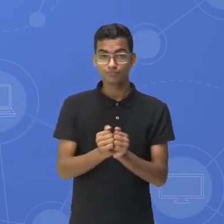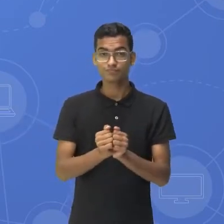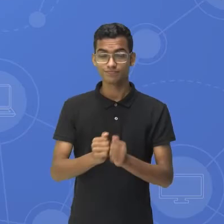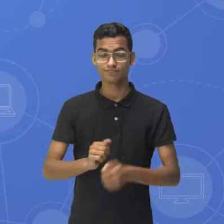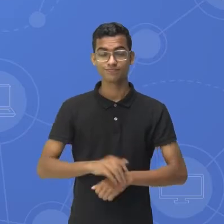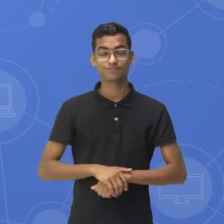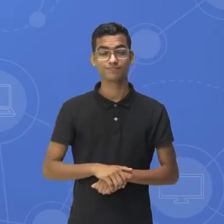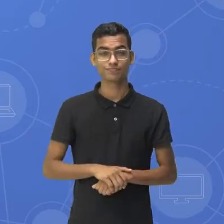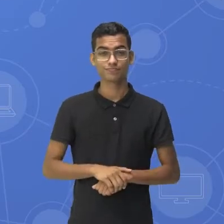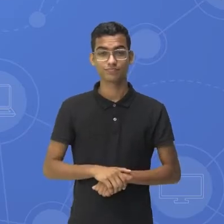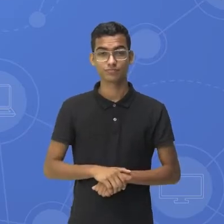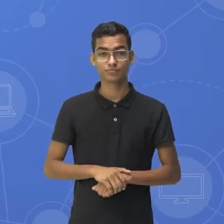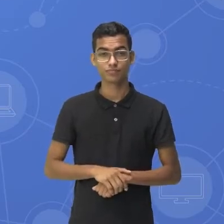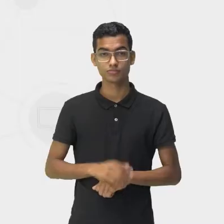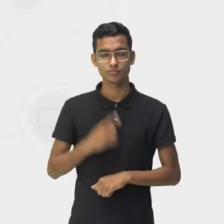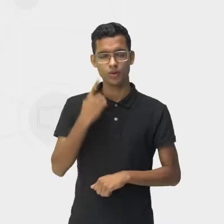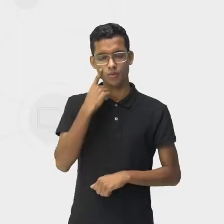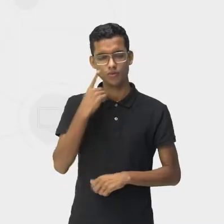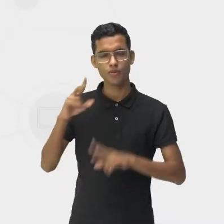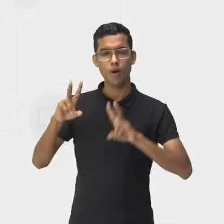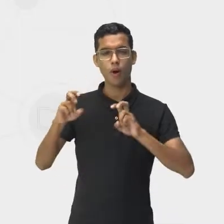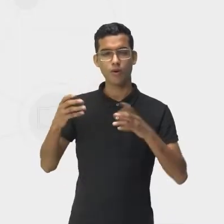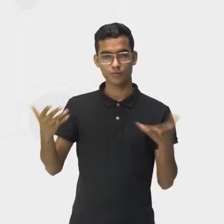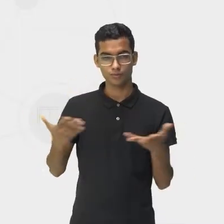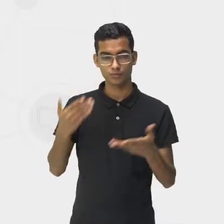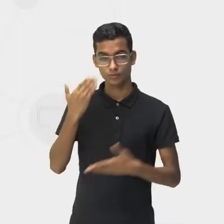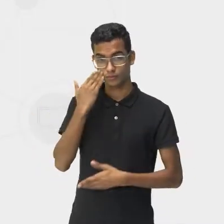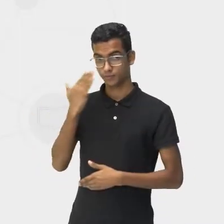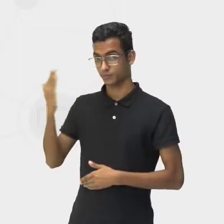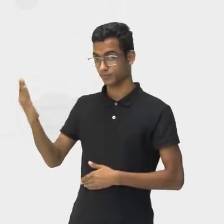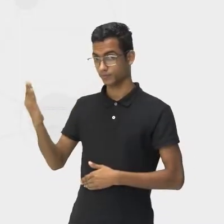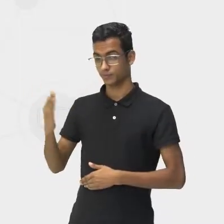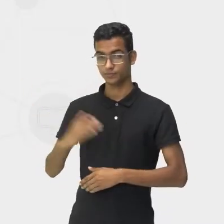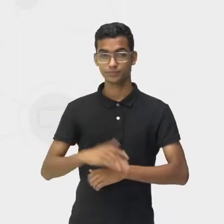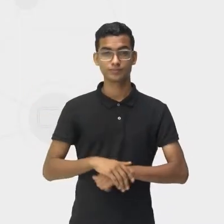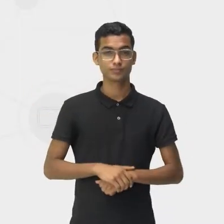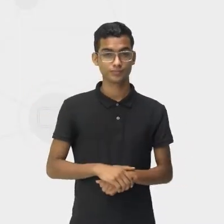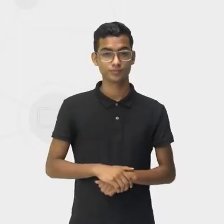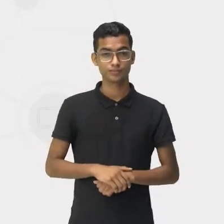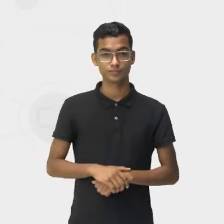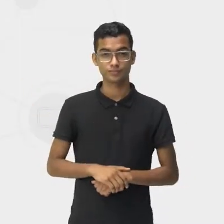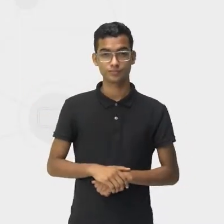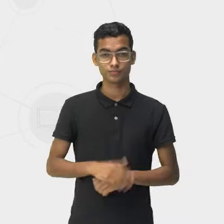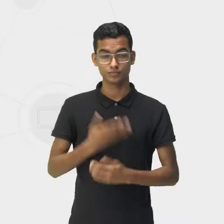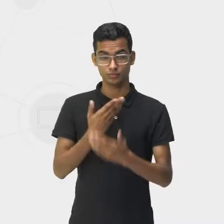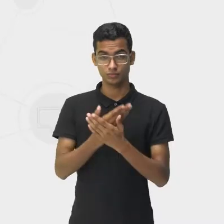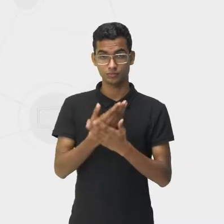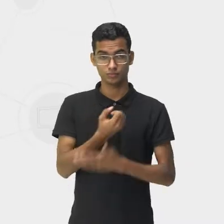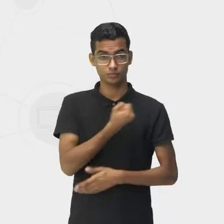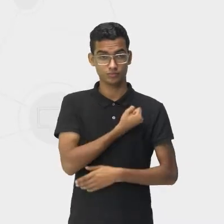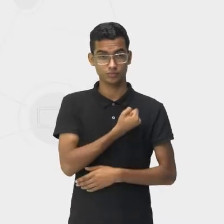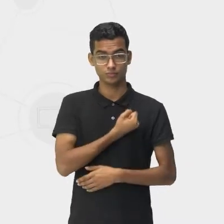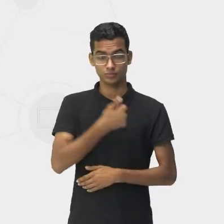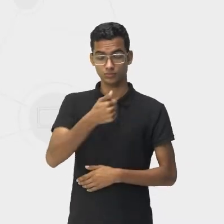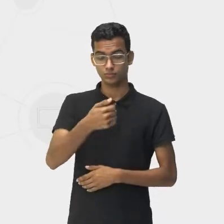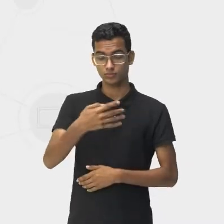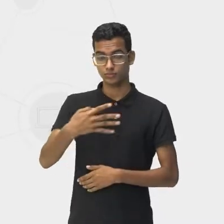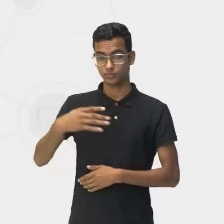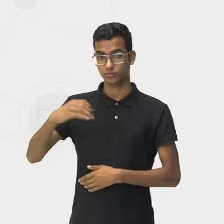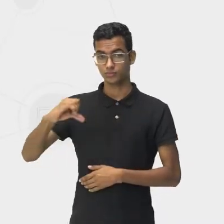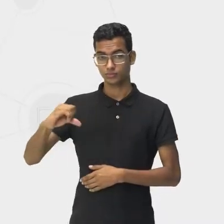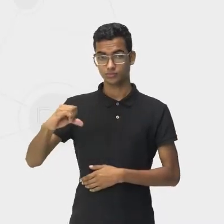Vamos ver qual é o nosso conteúdo de hoje? Vamos lá! Então, agora é a nossa aula 149 de